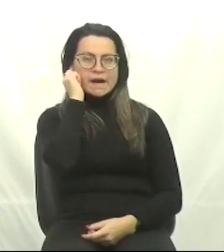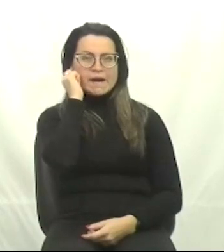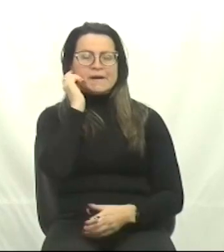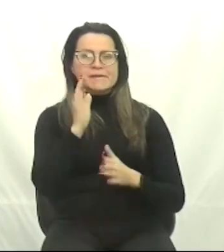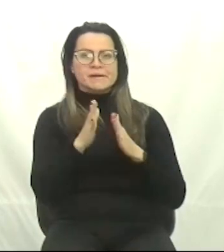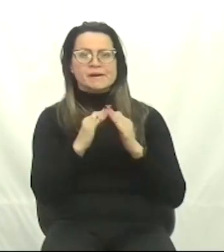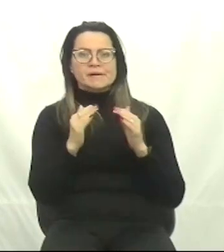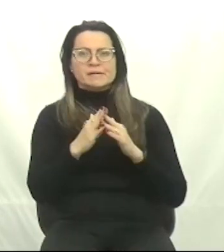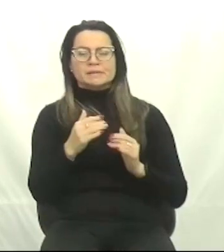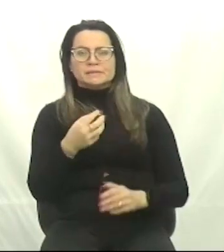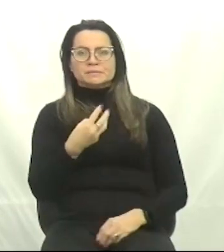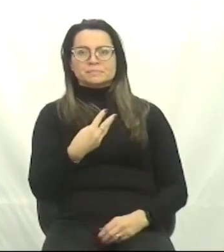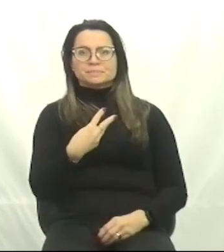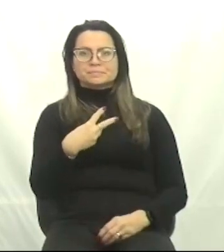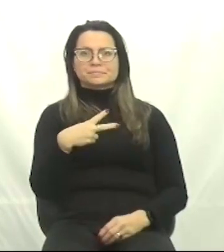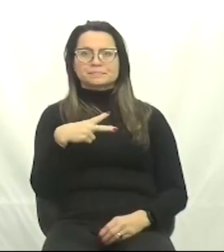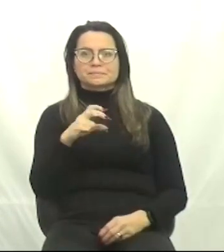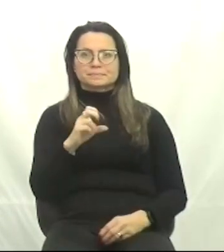Requerimento